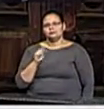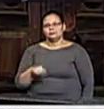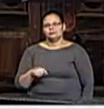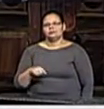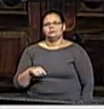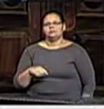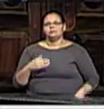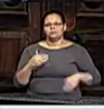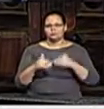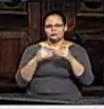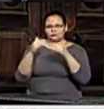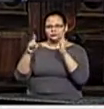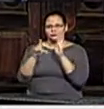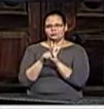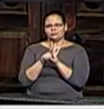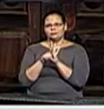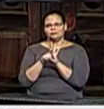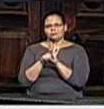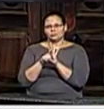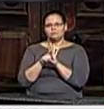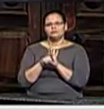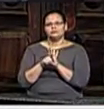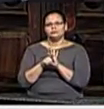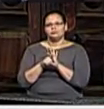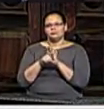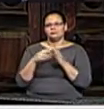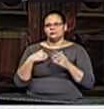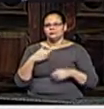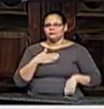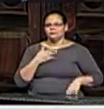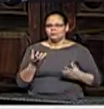à condução do processo legislativo. Eram essas considerações que eu gostaria de fazer, senhor presidente.